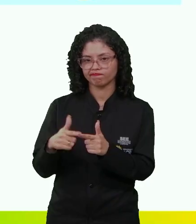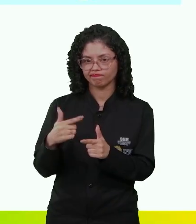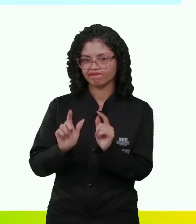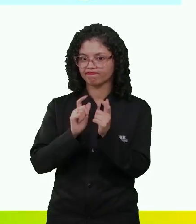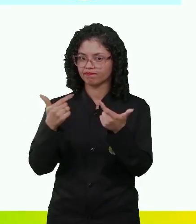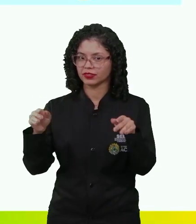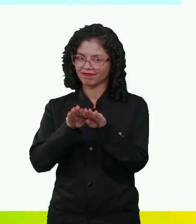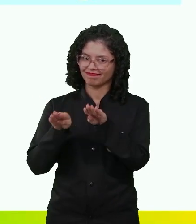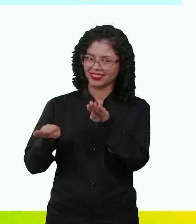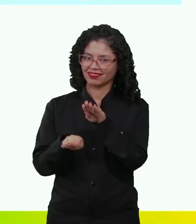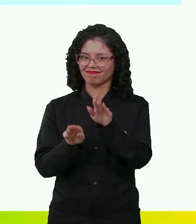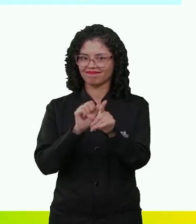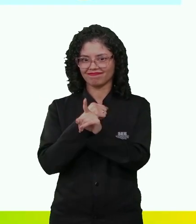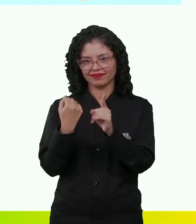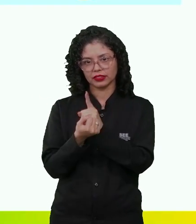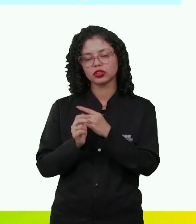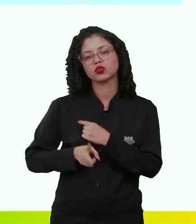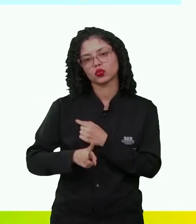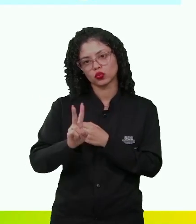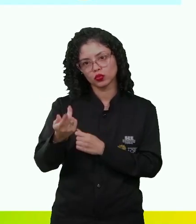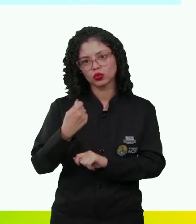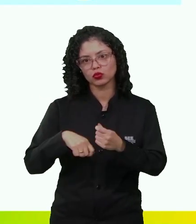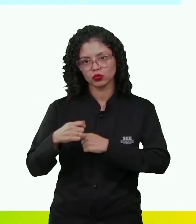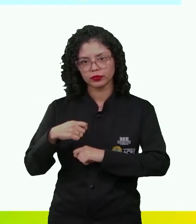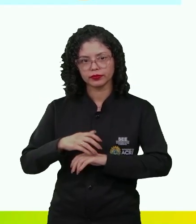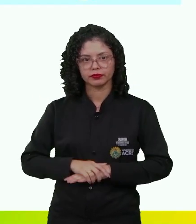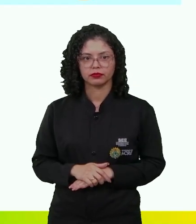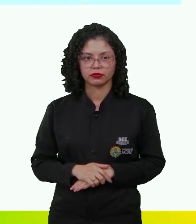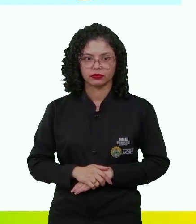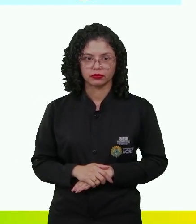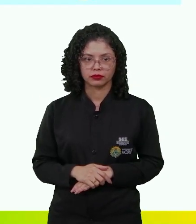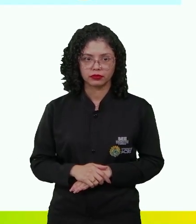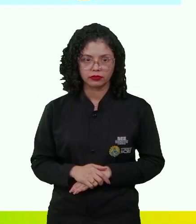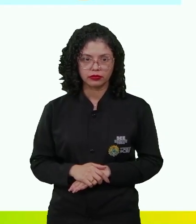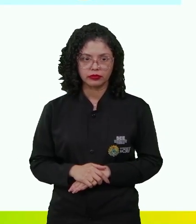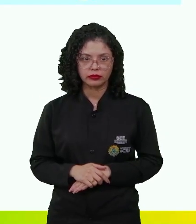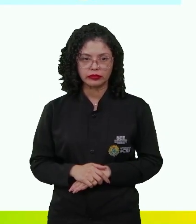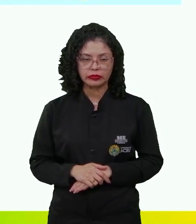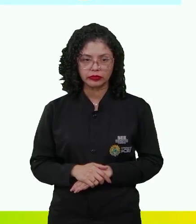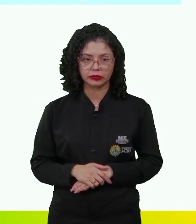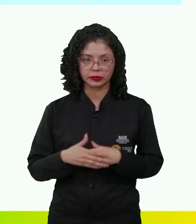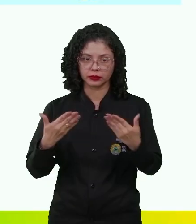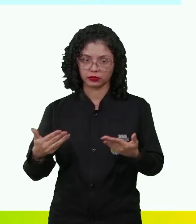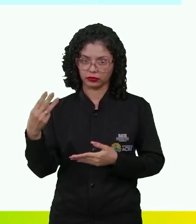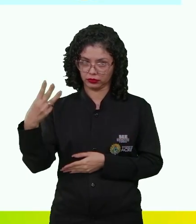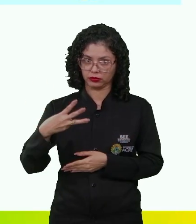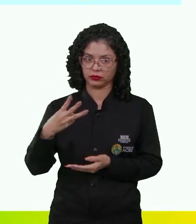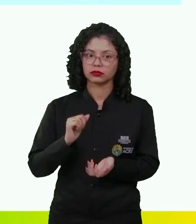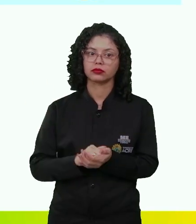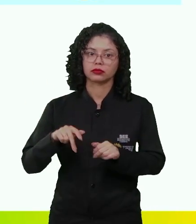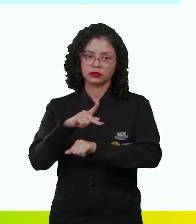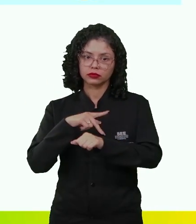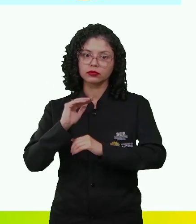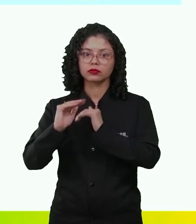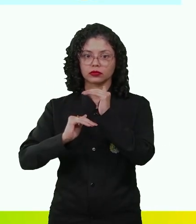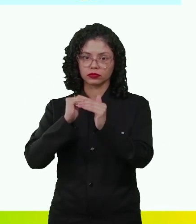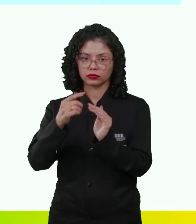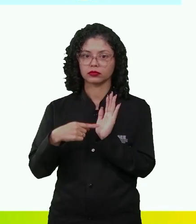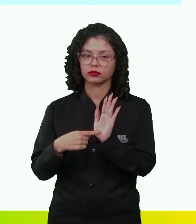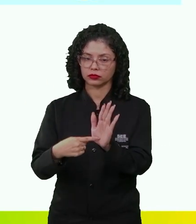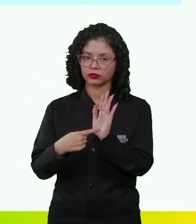grande desigualdade social e dependência econômica. Verdadeira. A terceira afirmativa diz: os